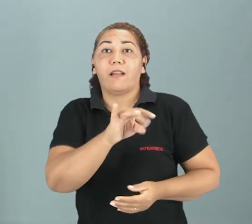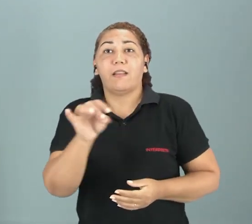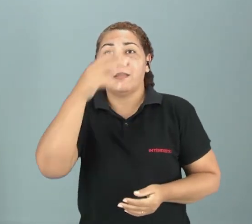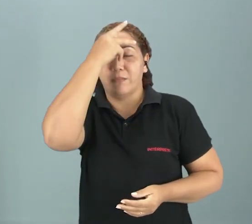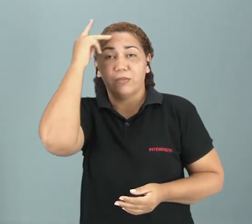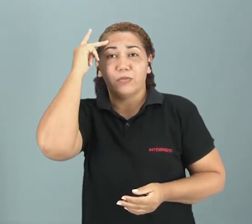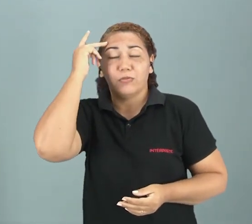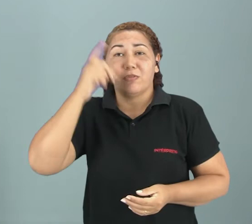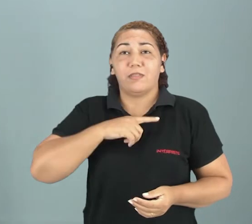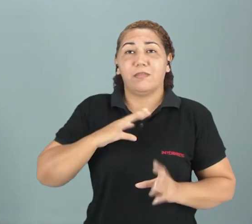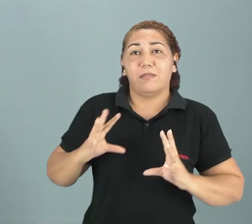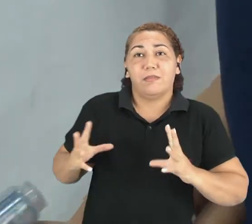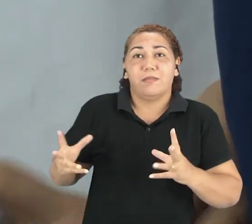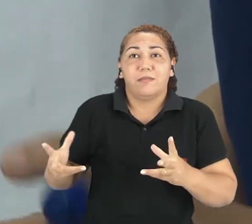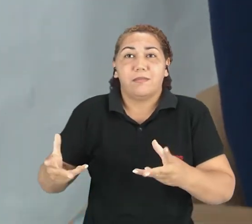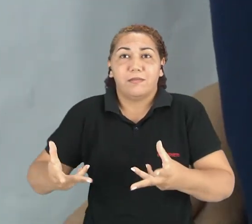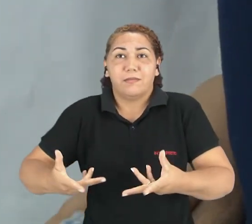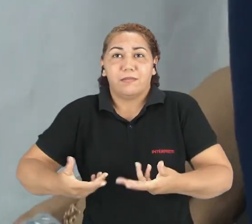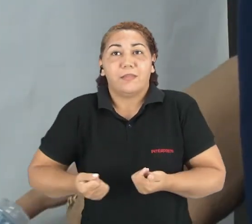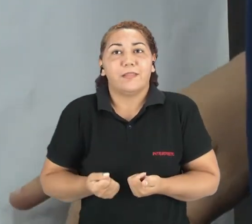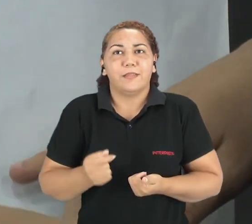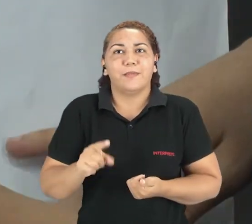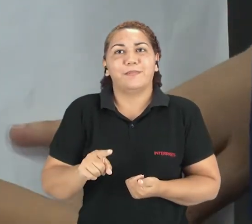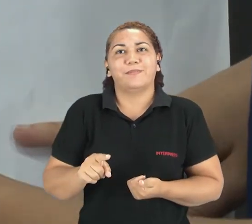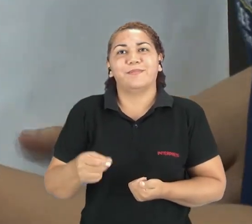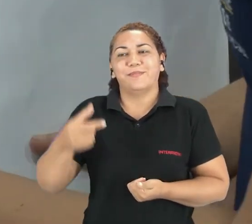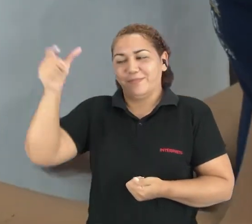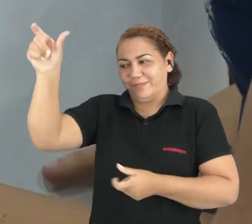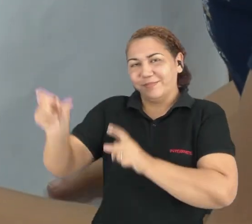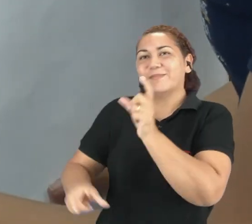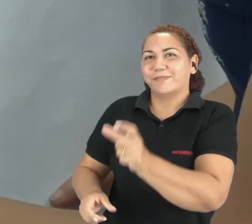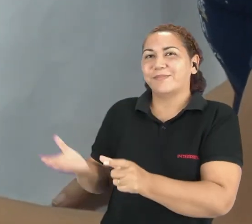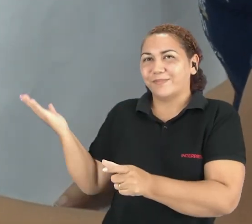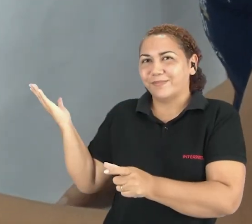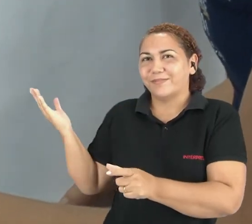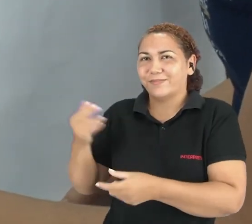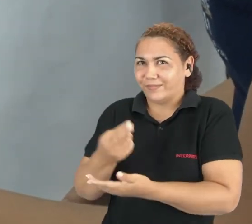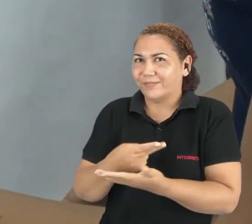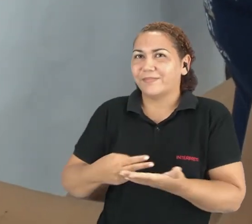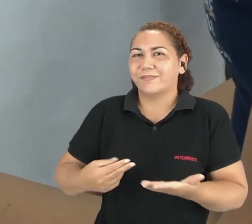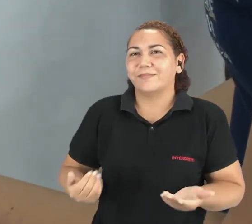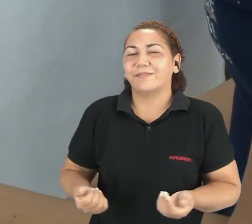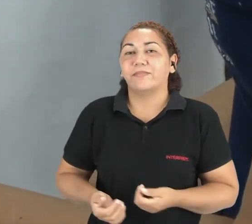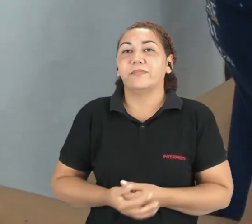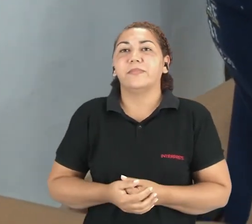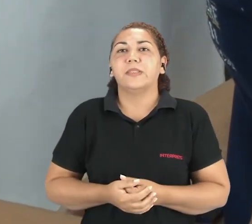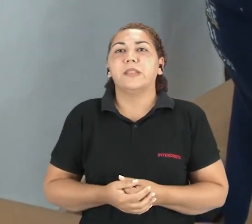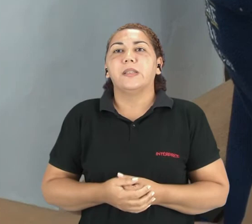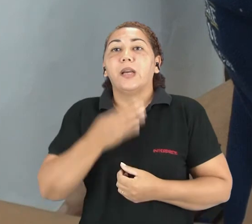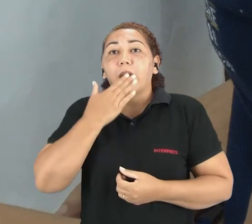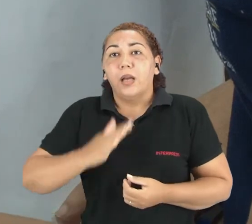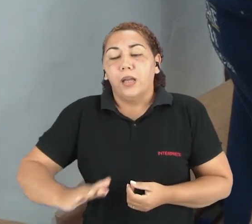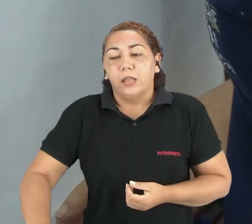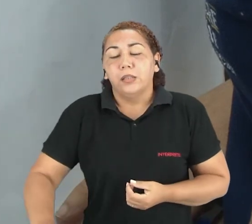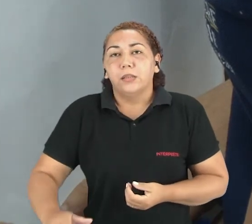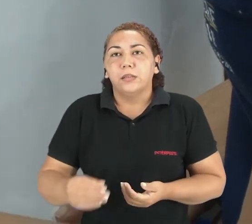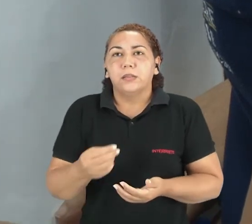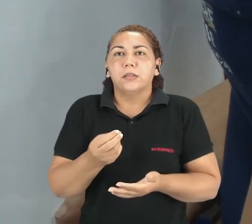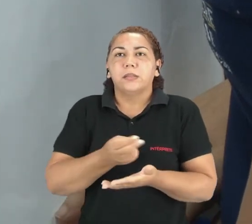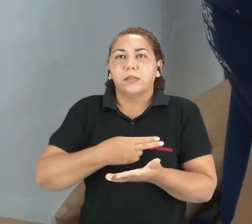Tenho certeza que vocês vão desenhar bem melhor que eu, mas é uma pessoa, tá, gente? E aí ele colocou uma criança ao